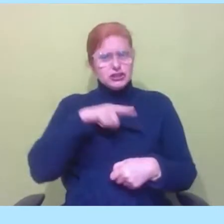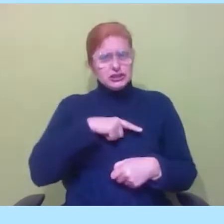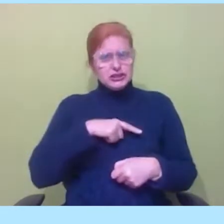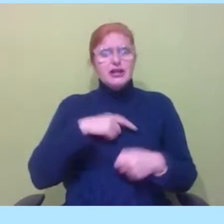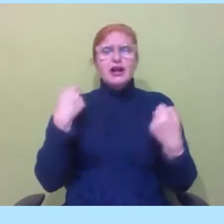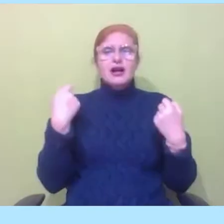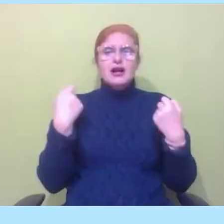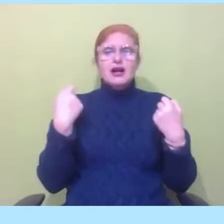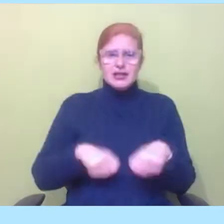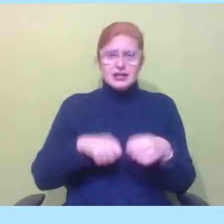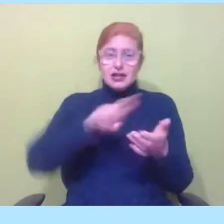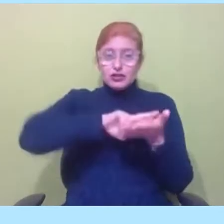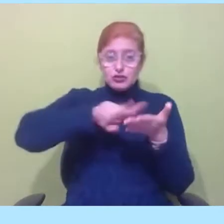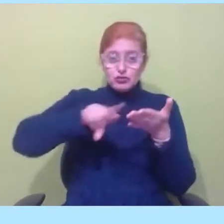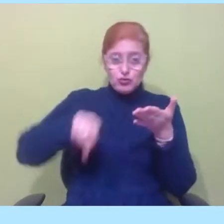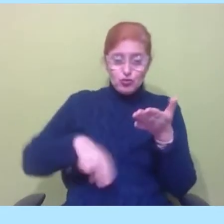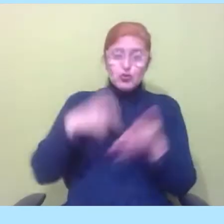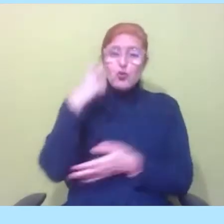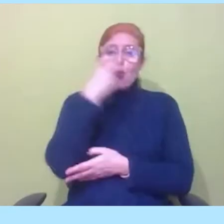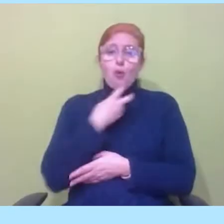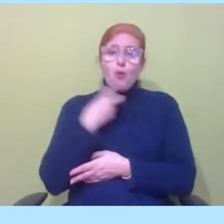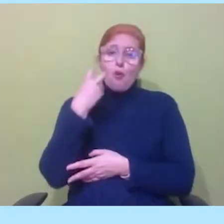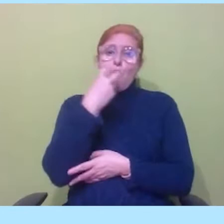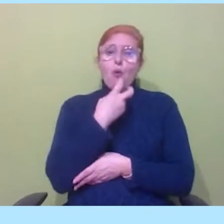múltiplos, plurais, em